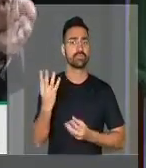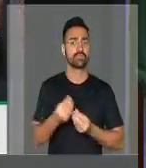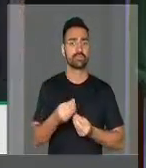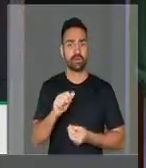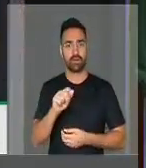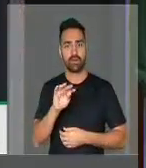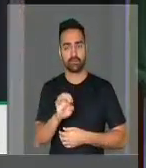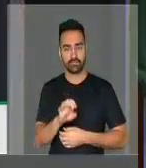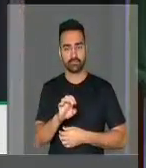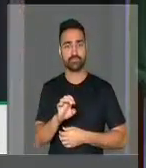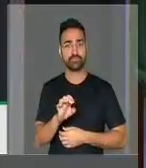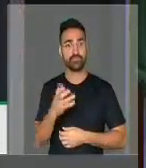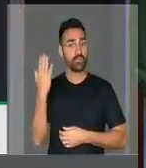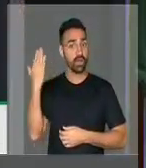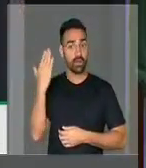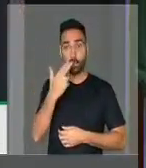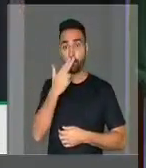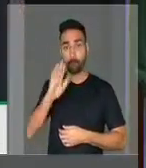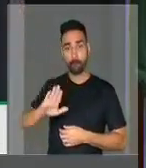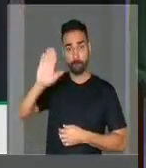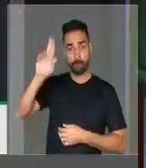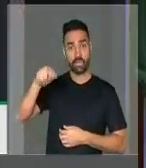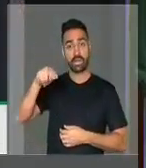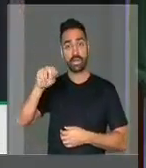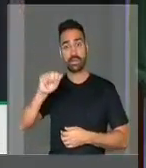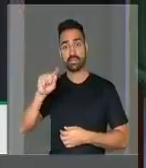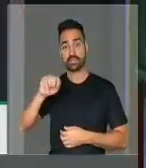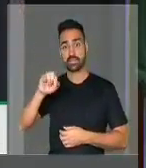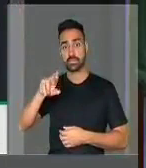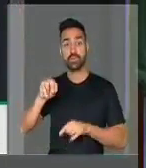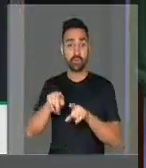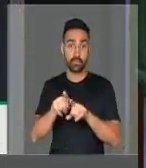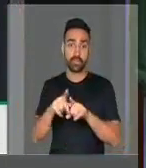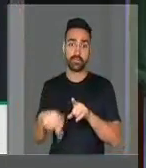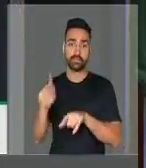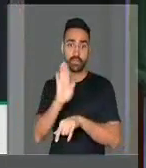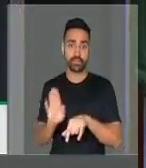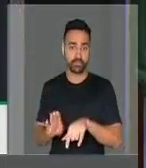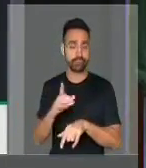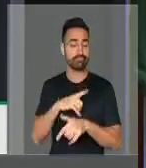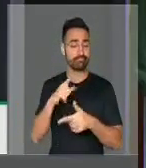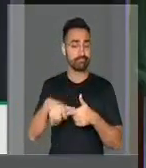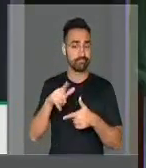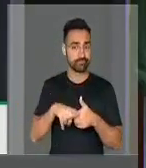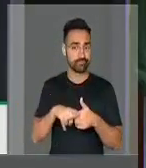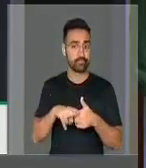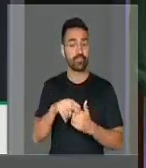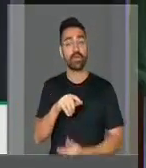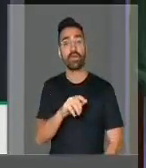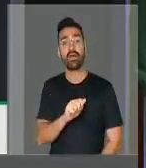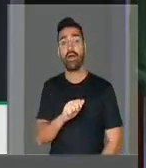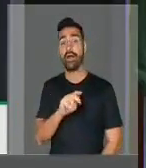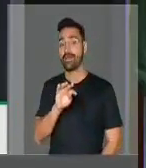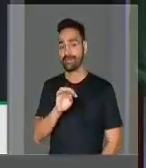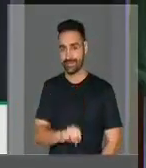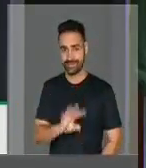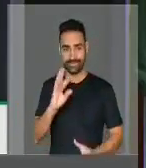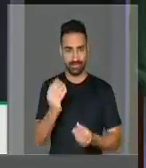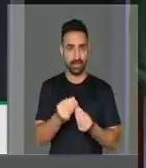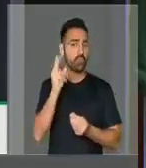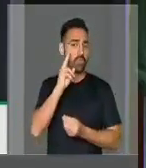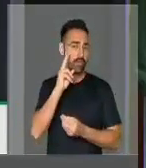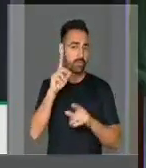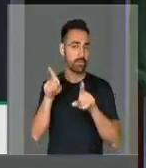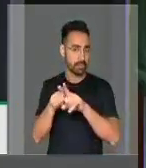no nazismo e aqui agora, inclusive no Brasil. E por falar na arte, eu lembro que também a Revolução